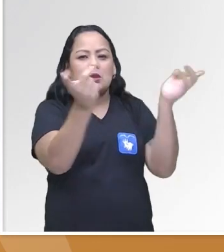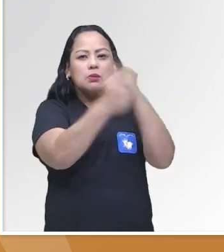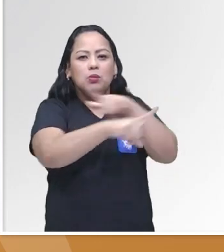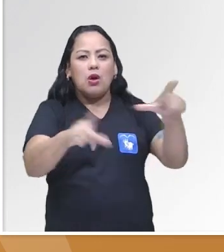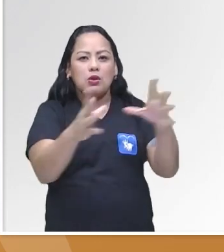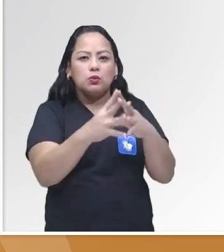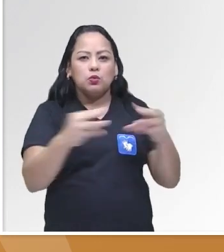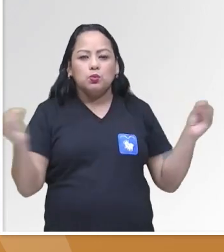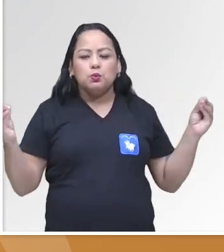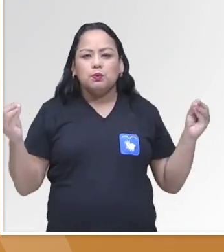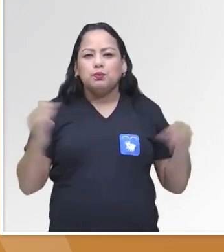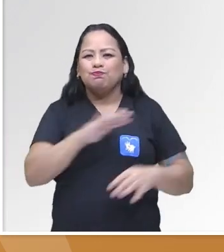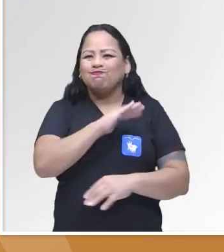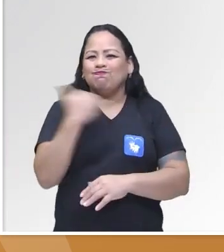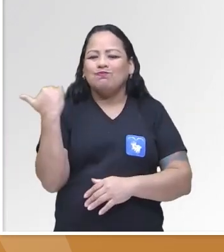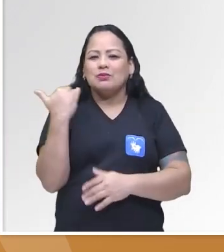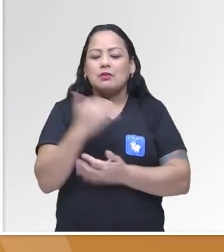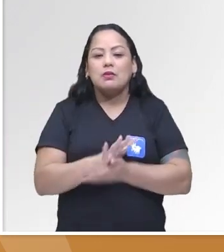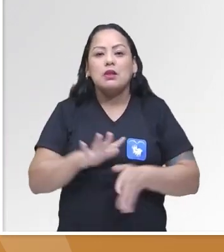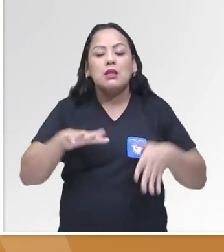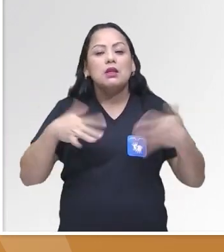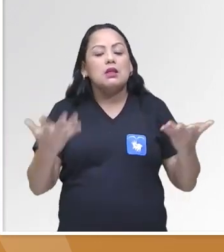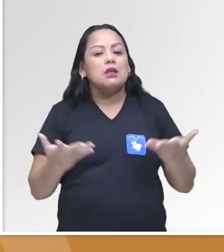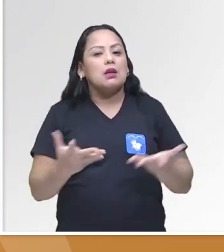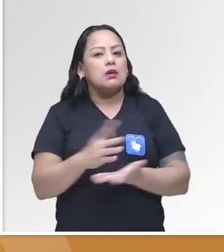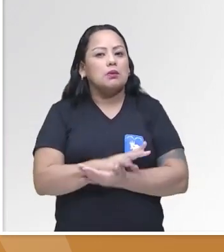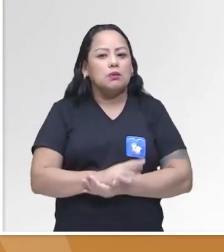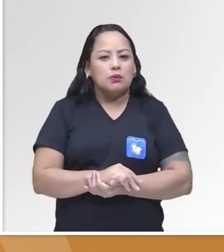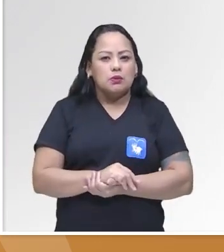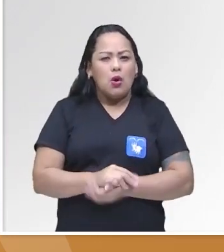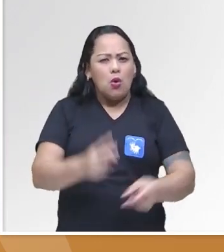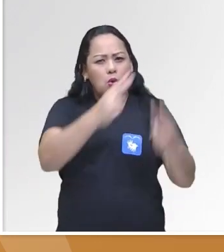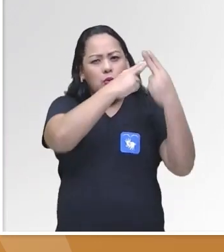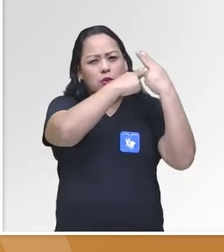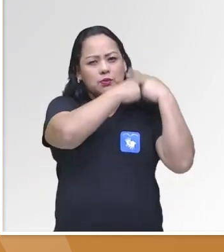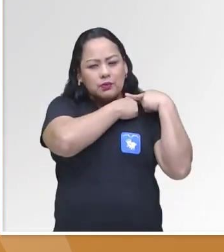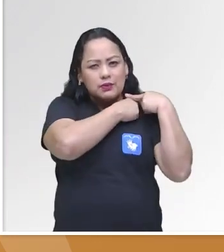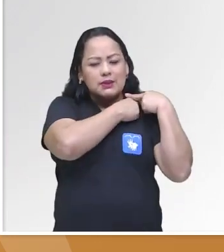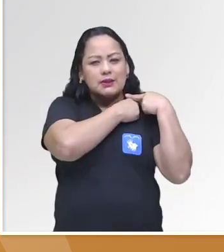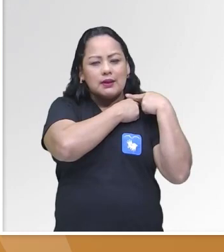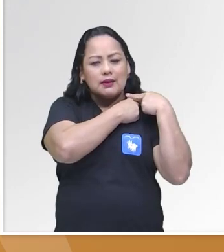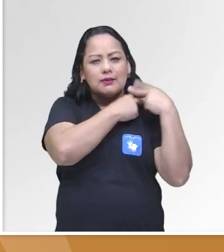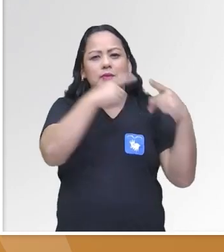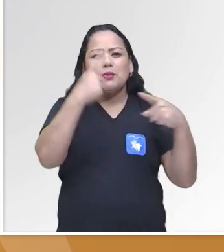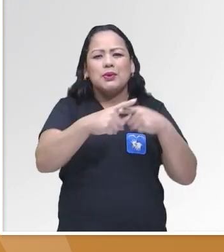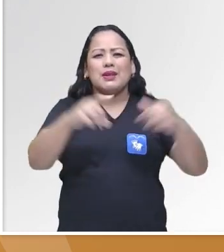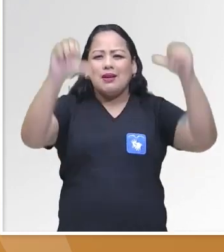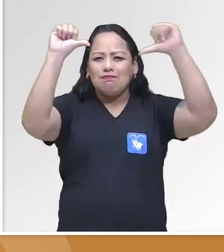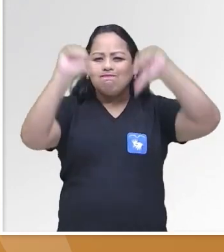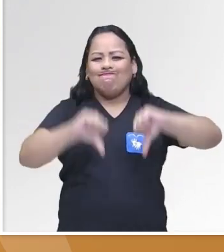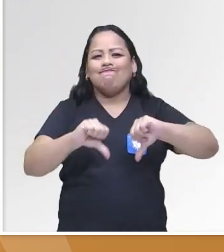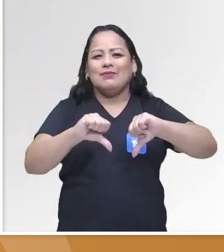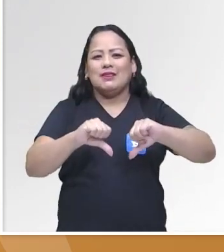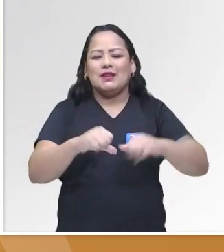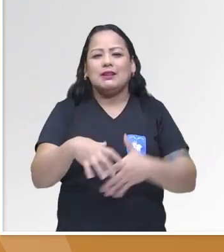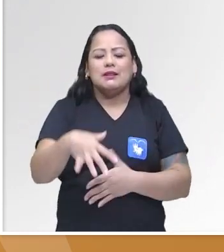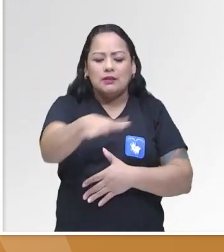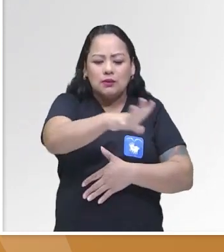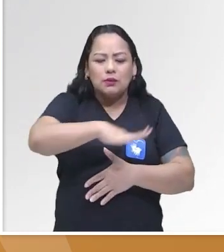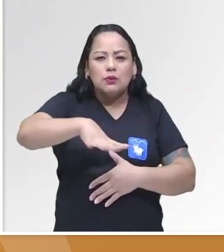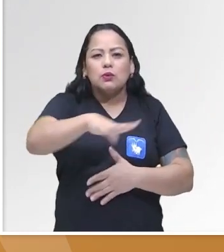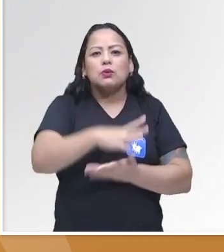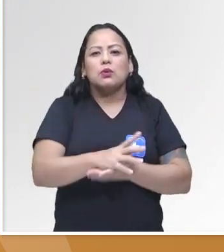novamente. Então, o grande causador dessa queda drástica e demográfica do contingente